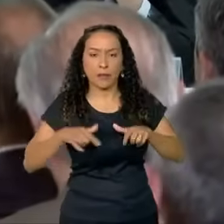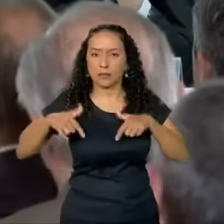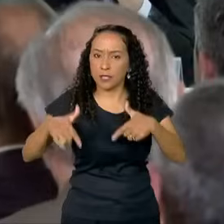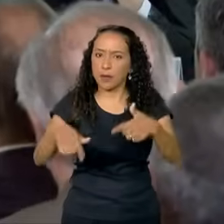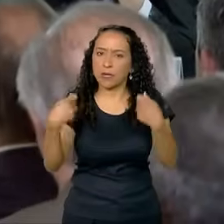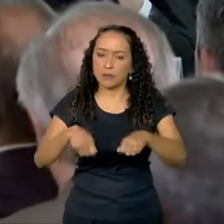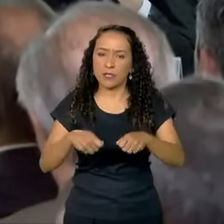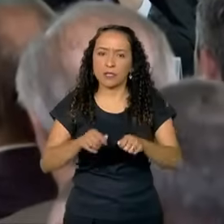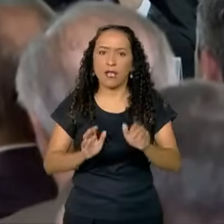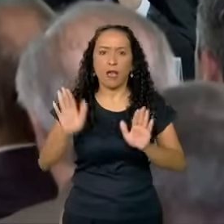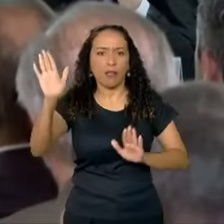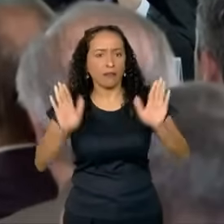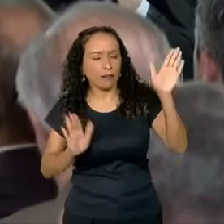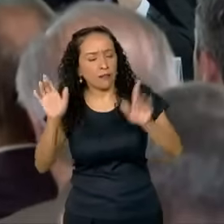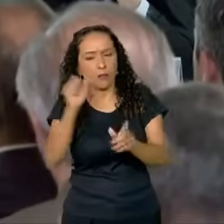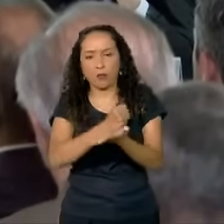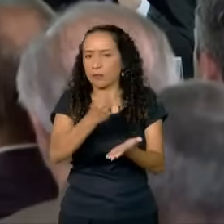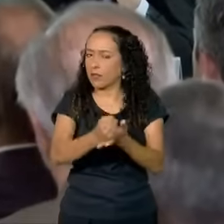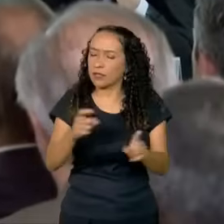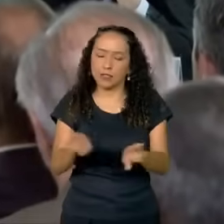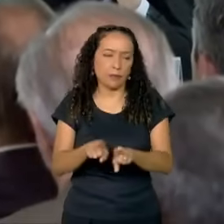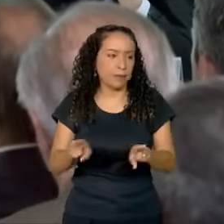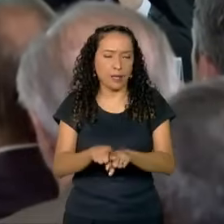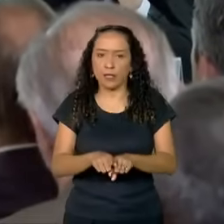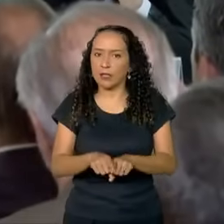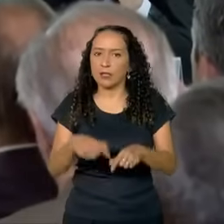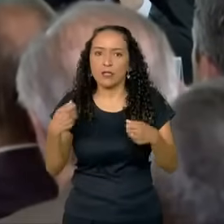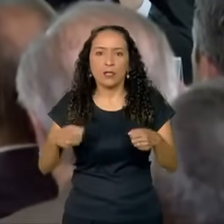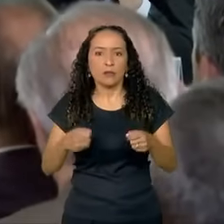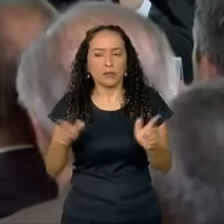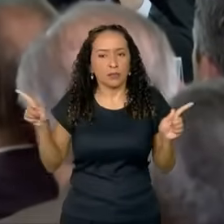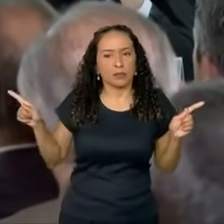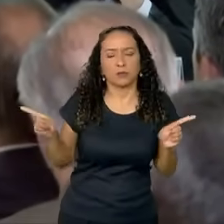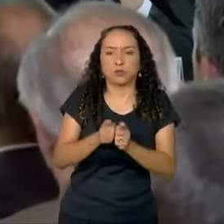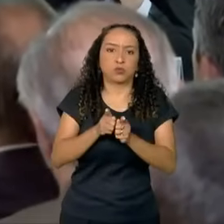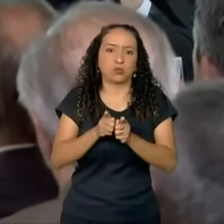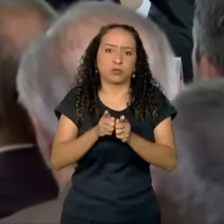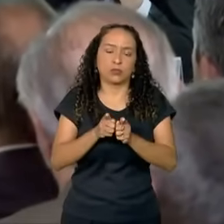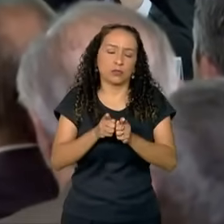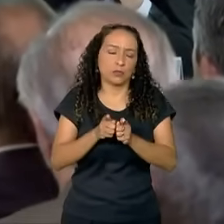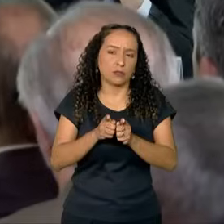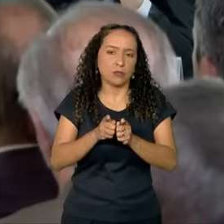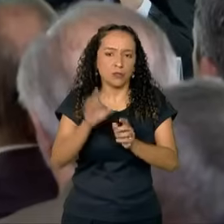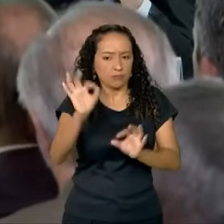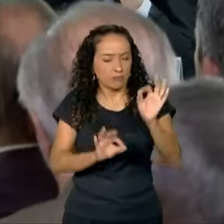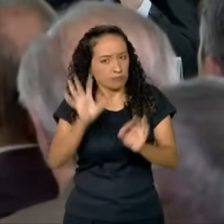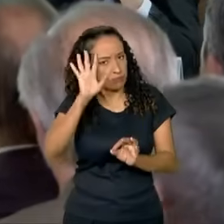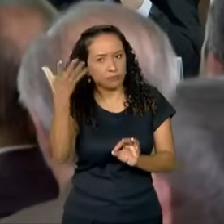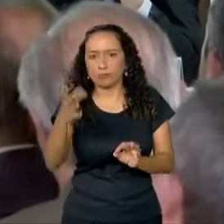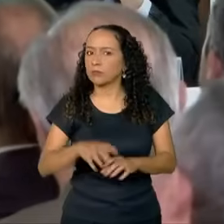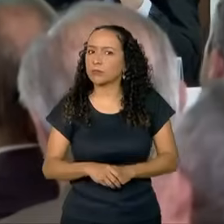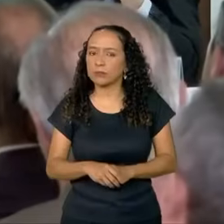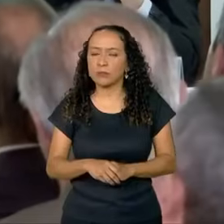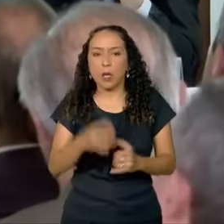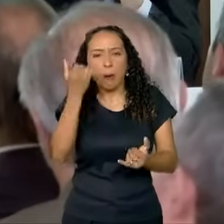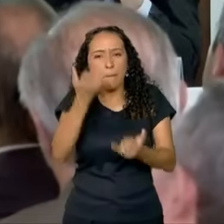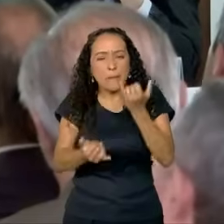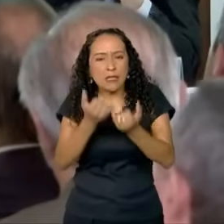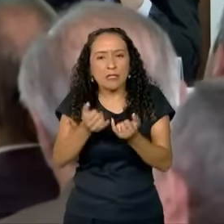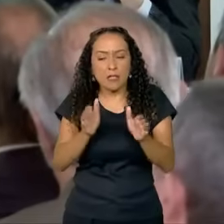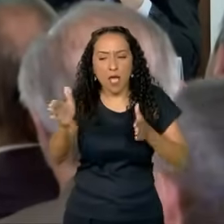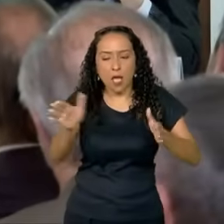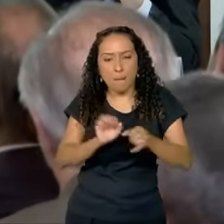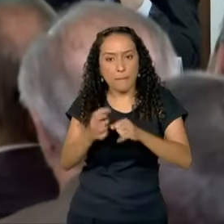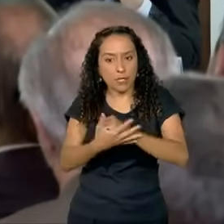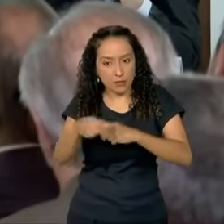feitos, licitações e contratações vão ter que ser abreviadas numa situação excepcional, à semelhança do que se fez para a pandemia